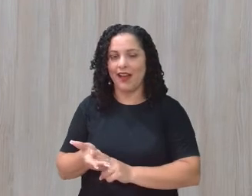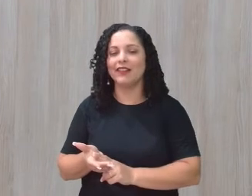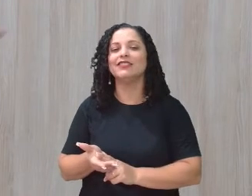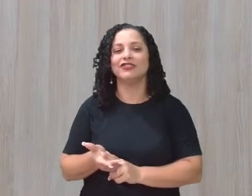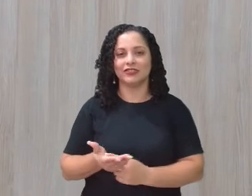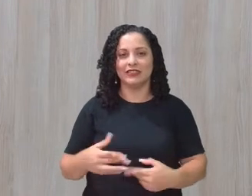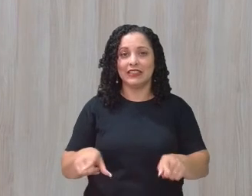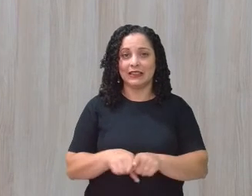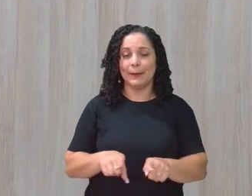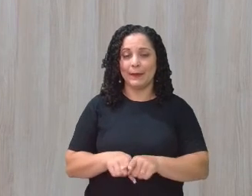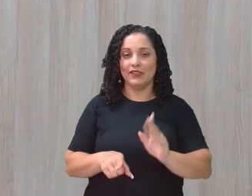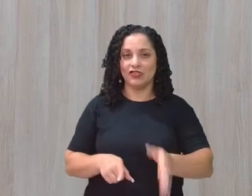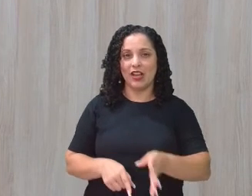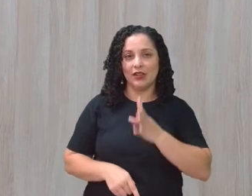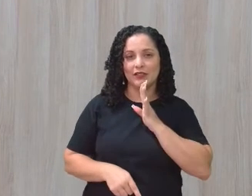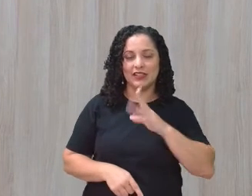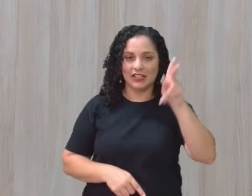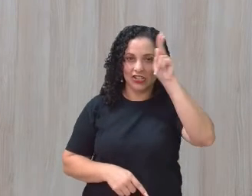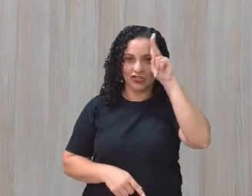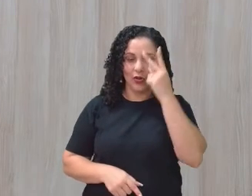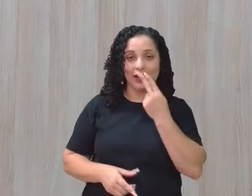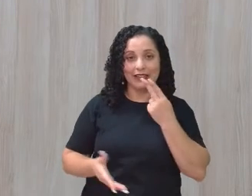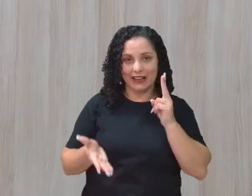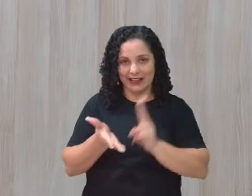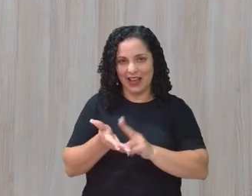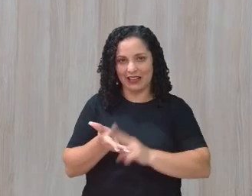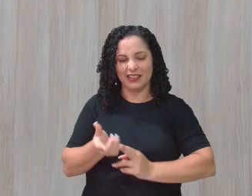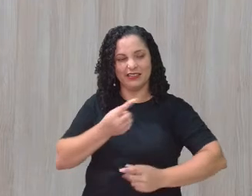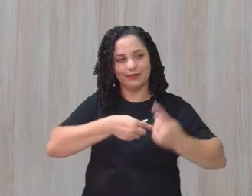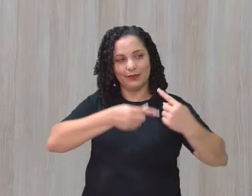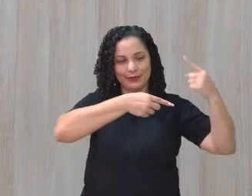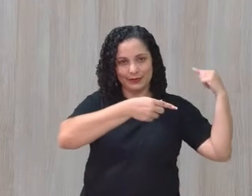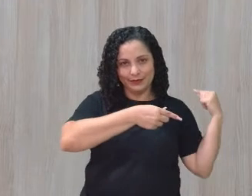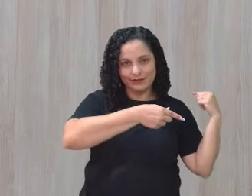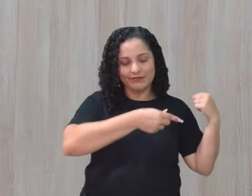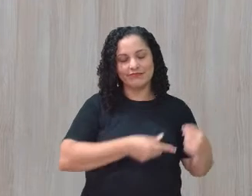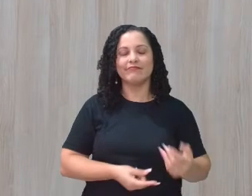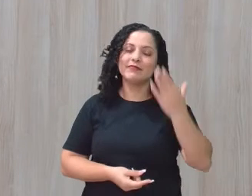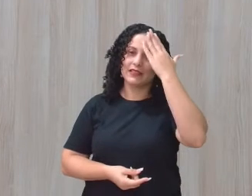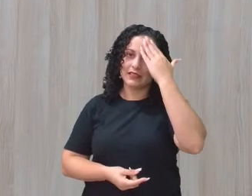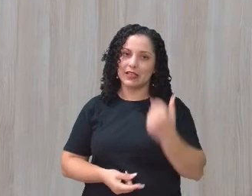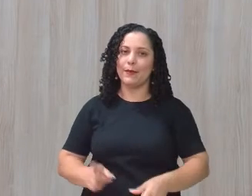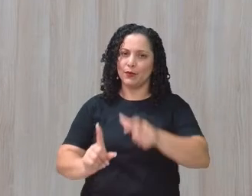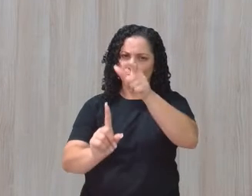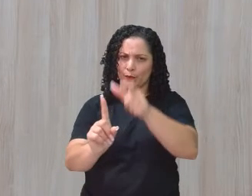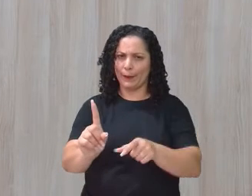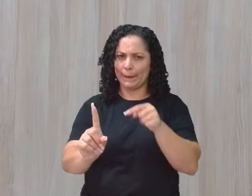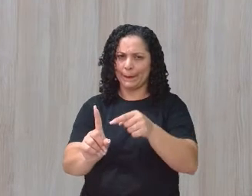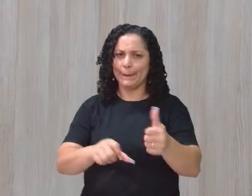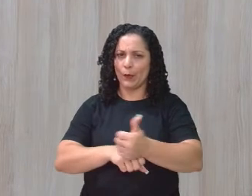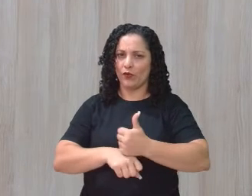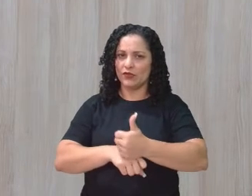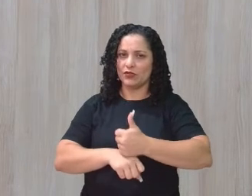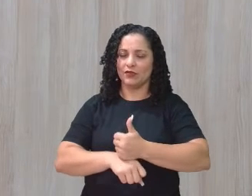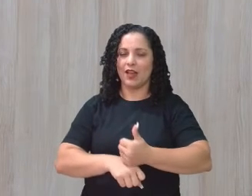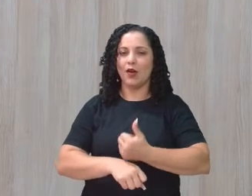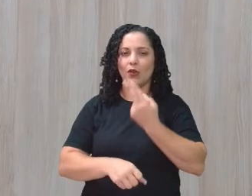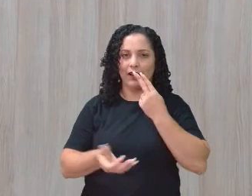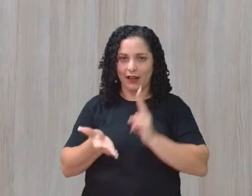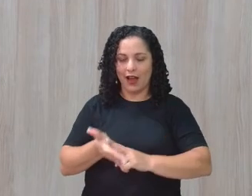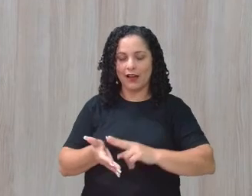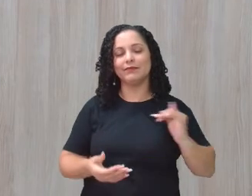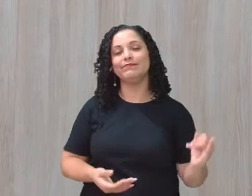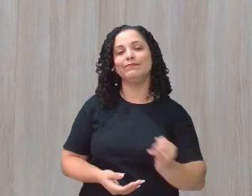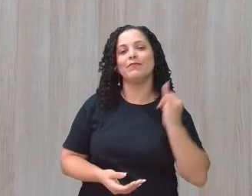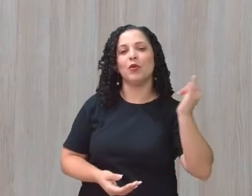viu também a história da carta ao longo da civilização humana. A gente sabe que a figura do carteiro era de suma importância para que a